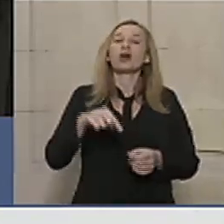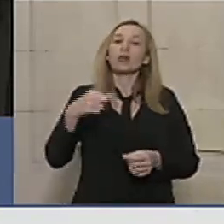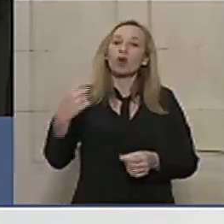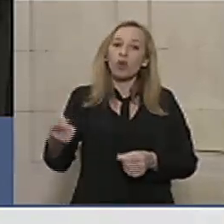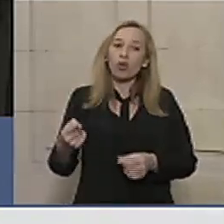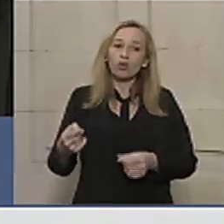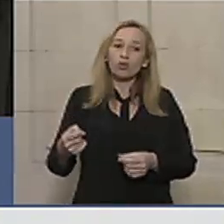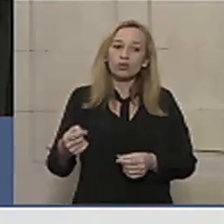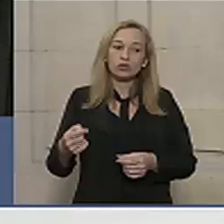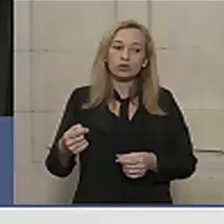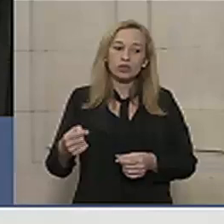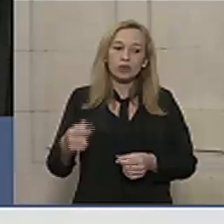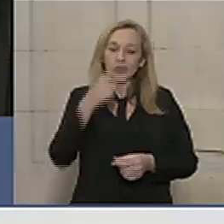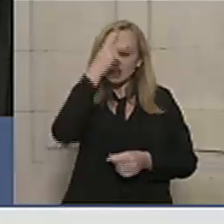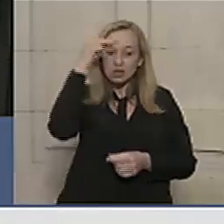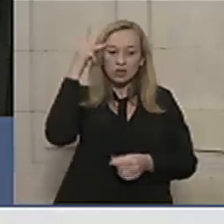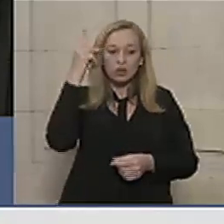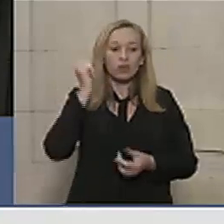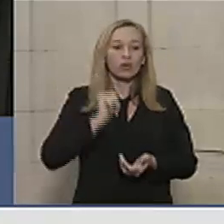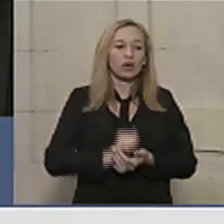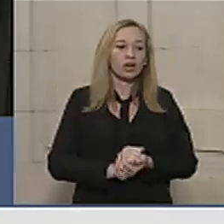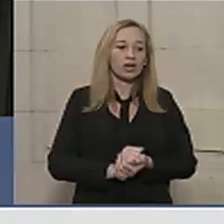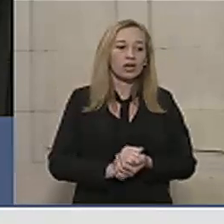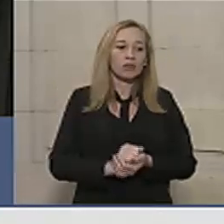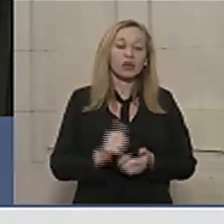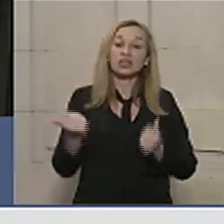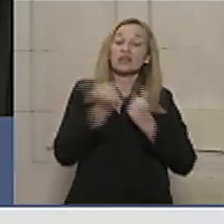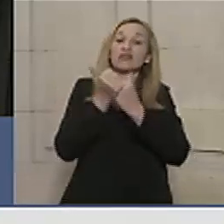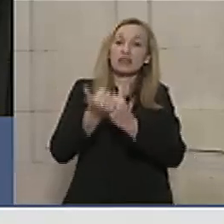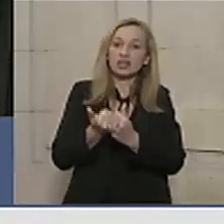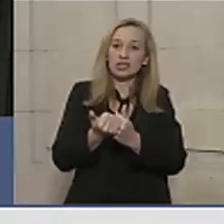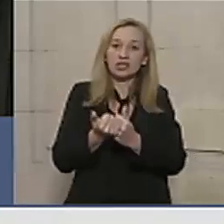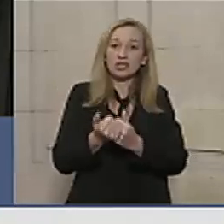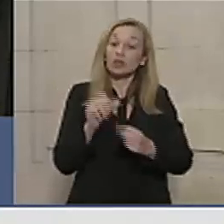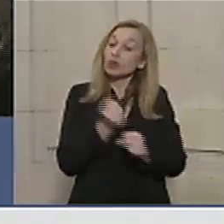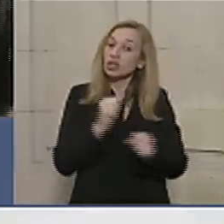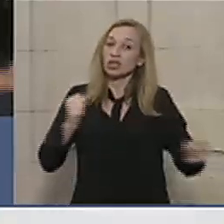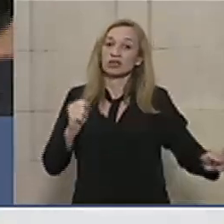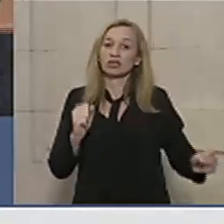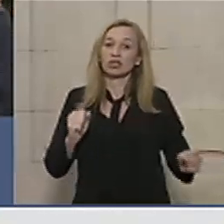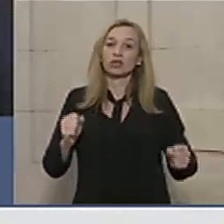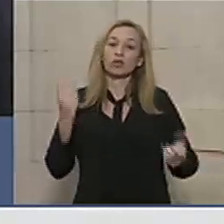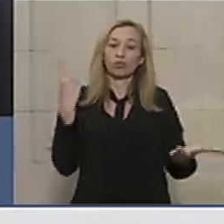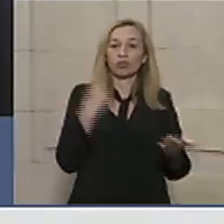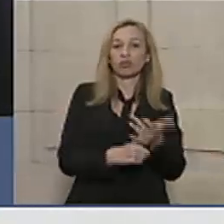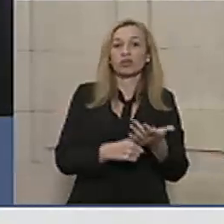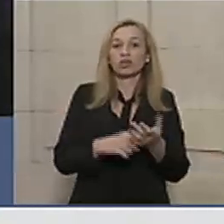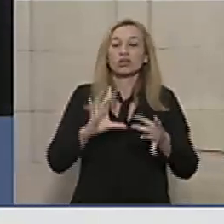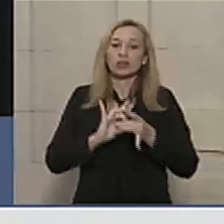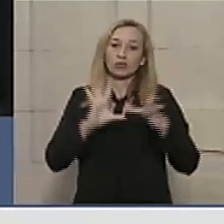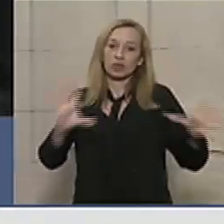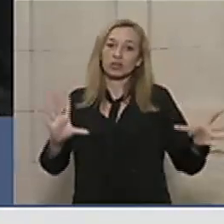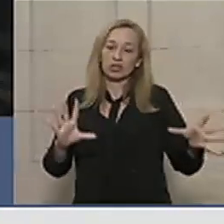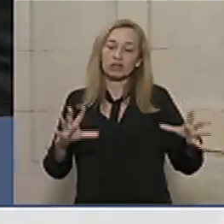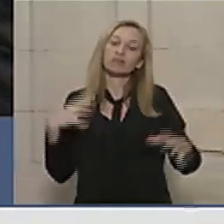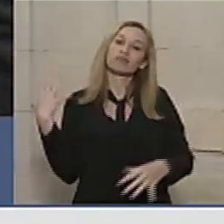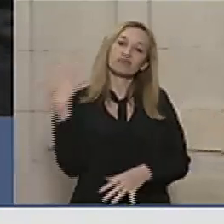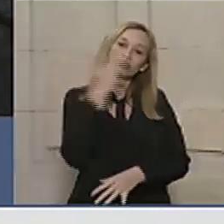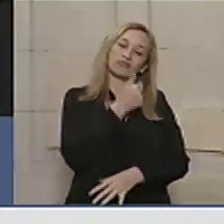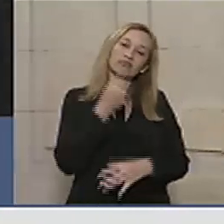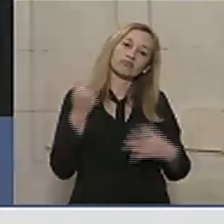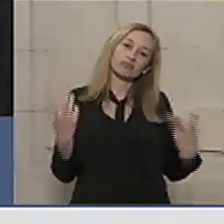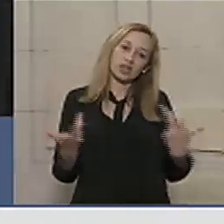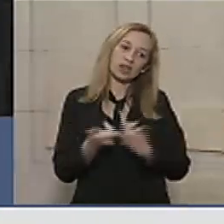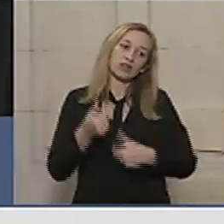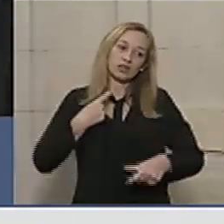para a eleição do vice. Tamanho era o compromisso com a democracia e a beleza que fazia o seu